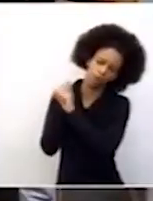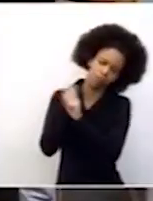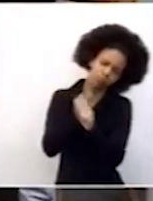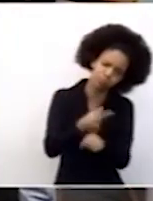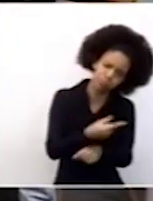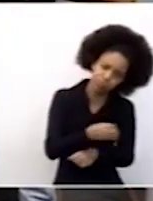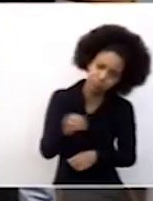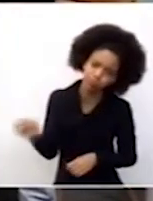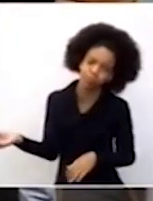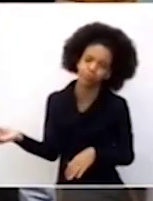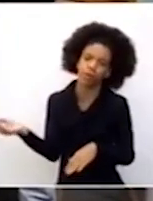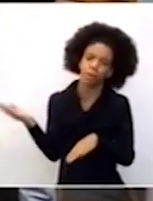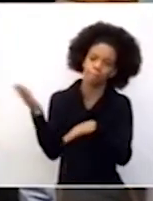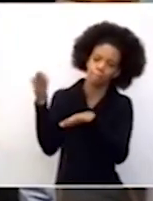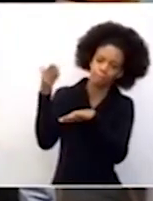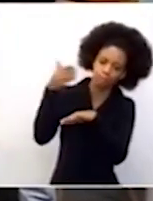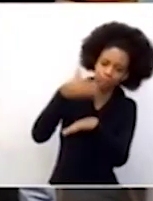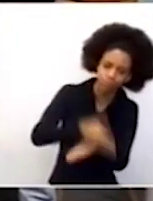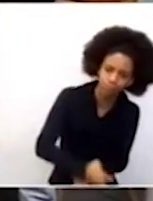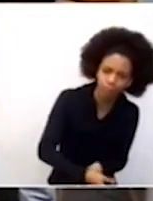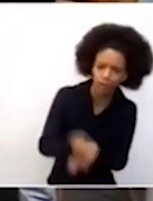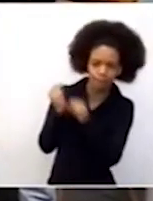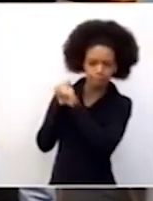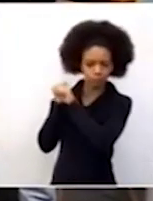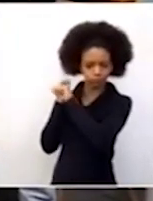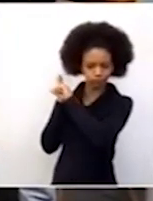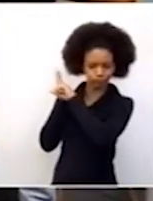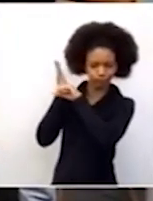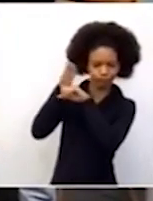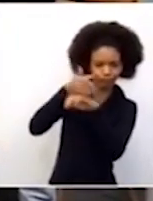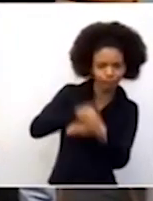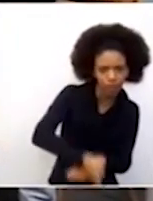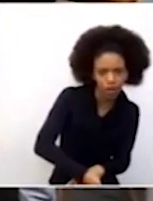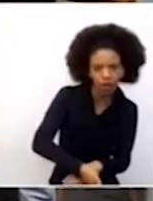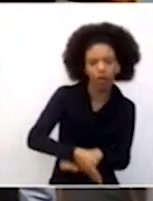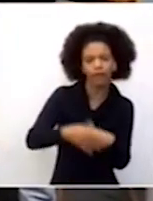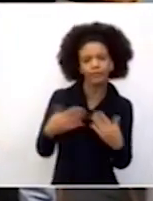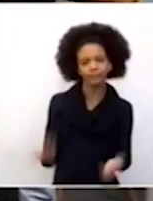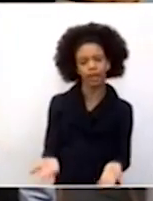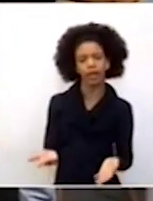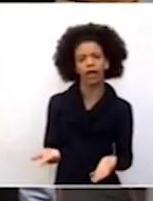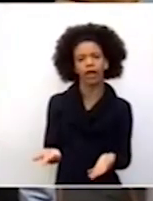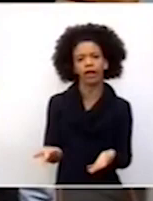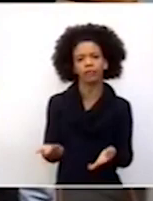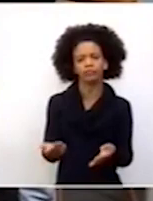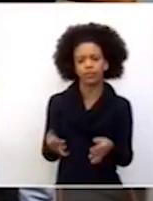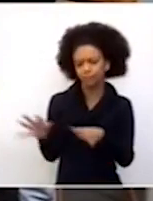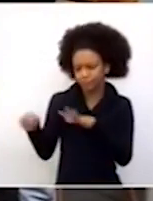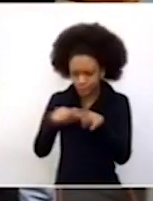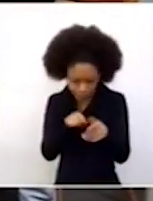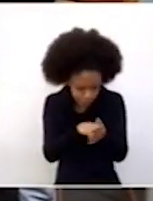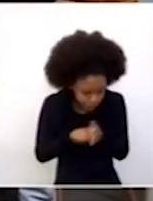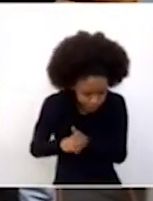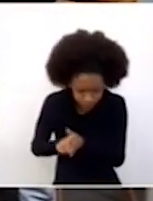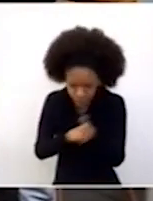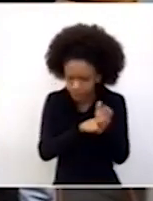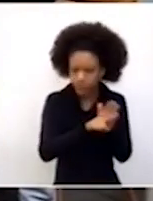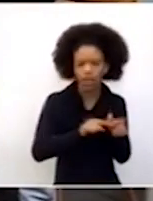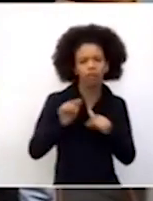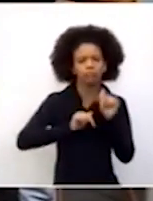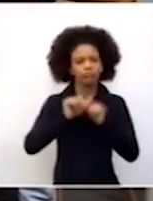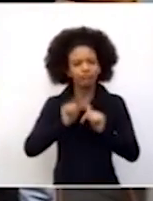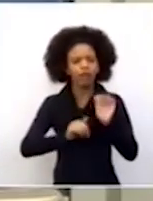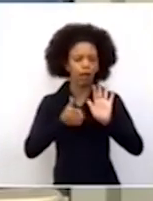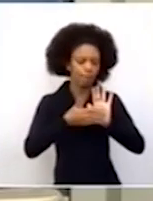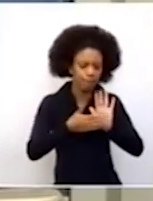estamos ainda nessa seara de buscar artifícios, de buscar artefatos, de buscar propostas,